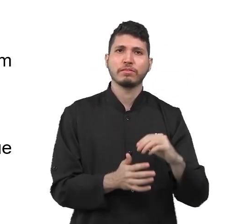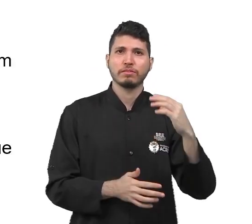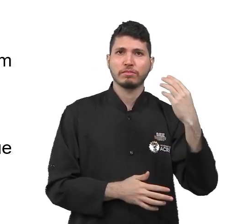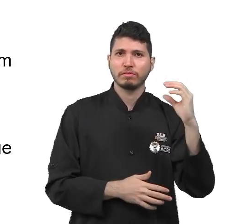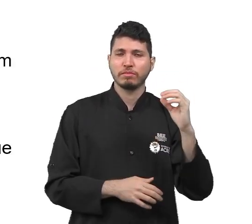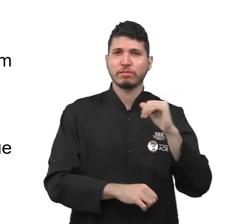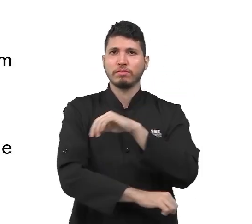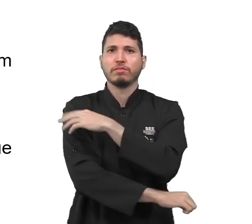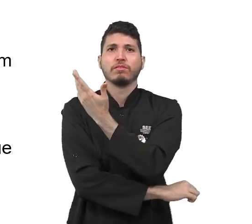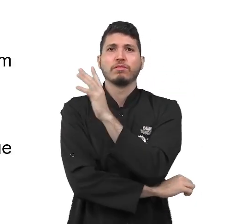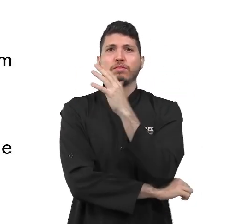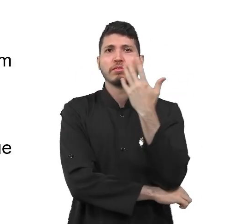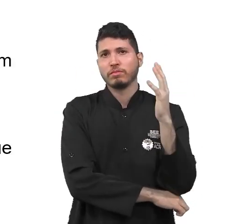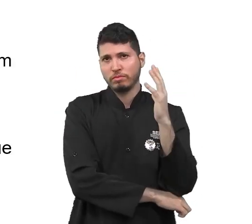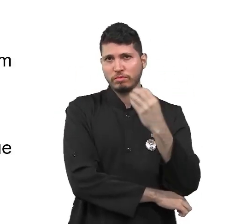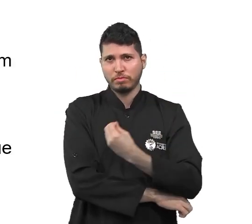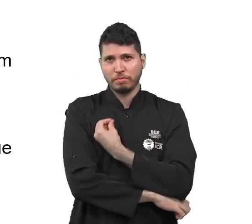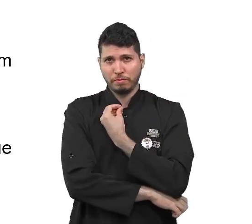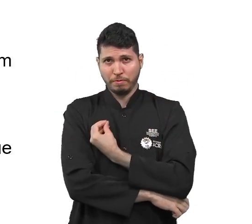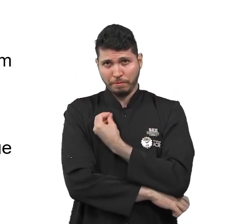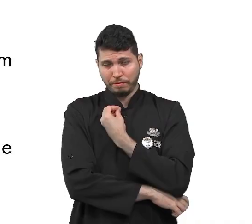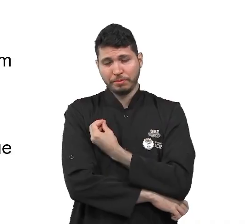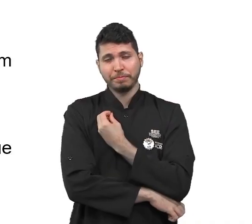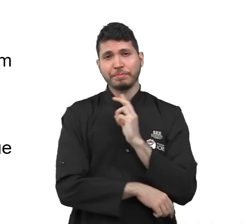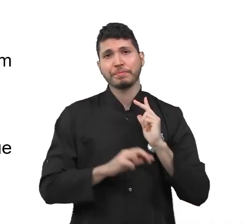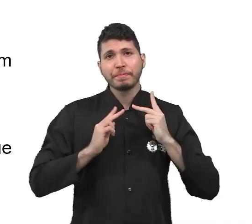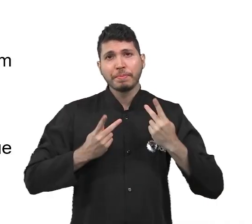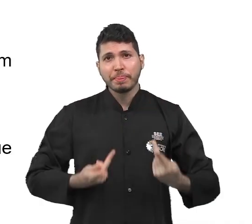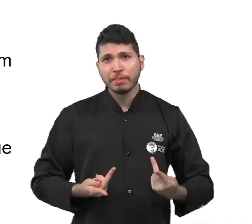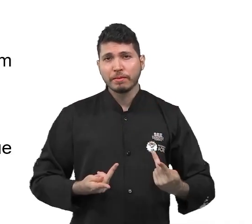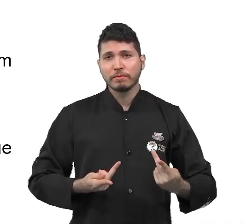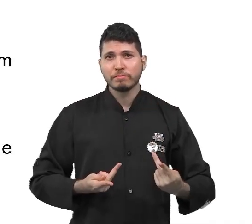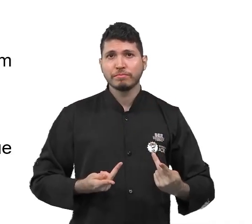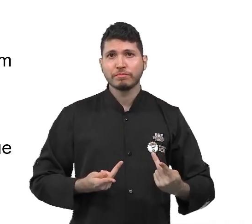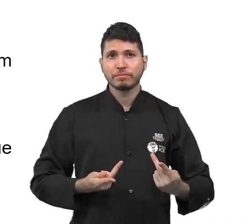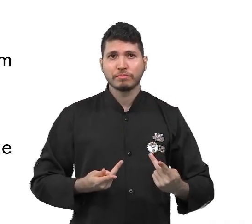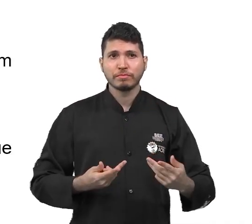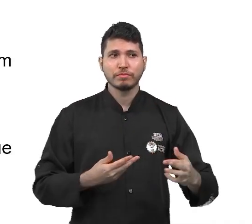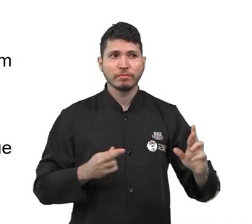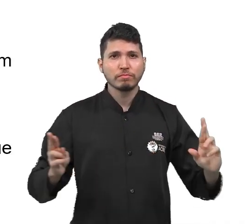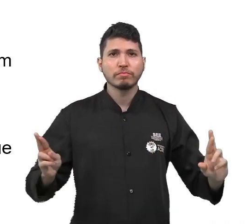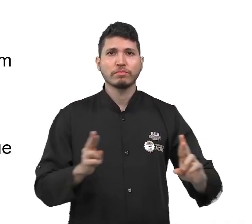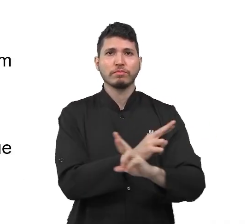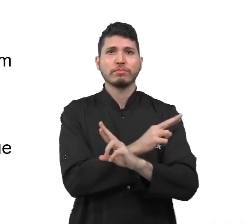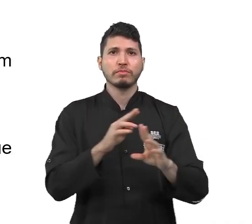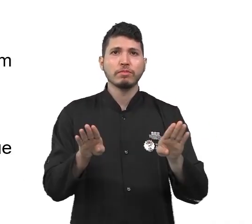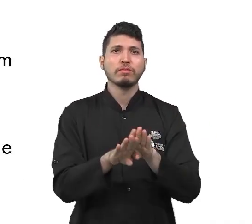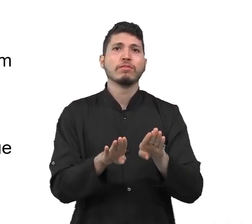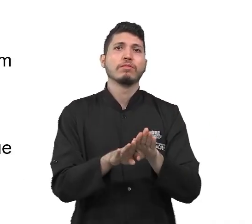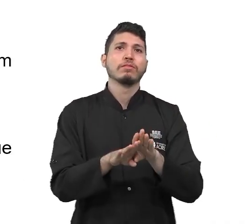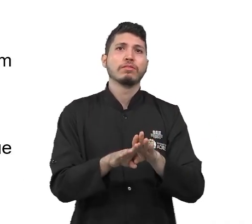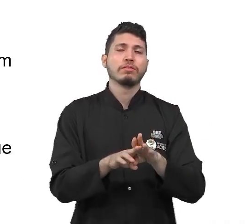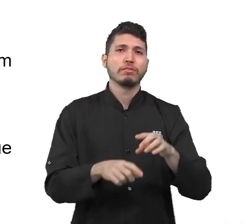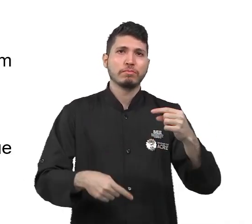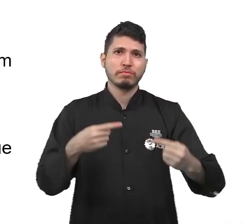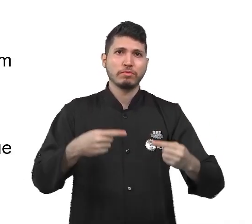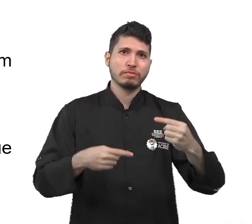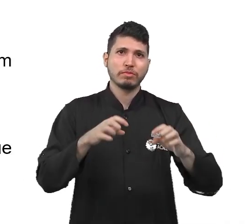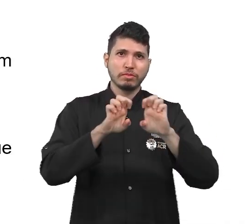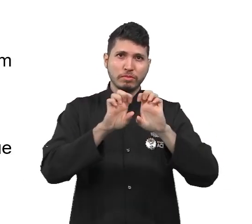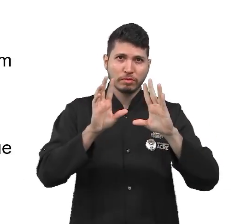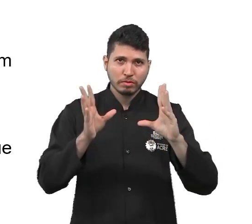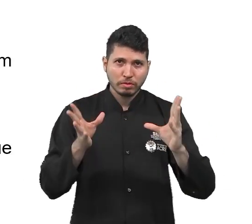a natureza e a vida humana, o que também envolve questões políticas, ecológicas